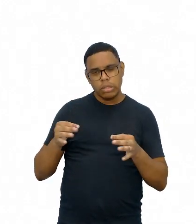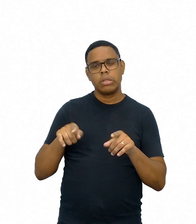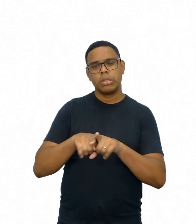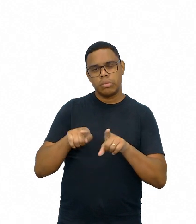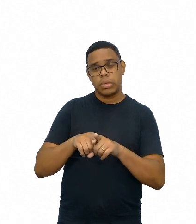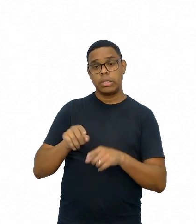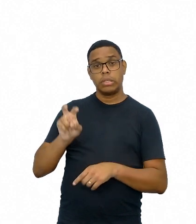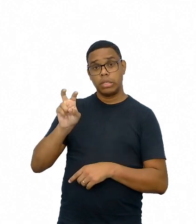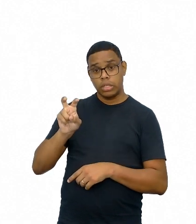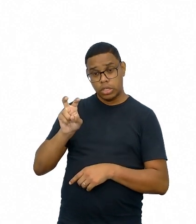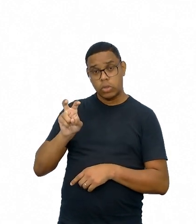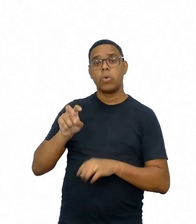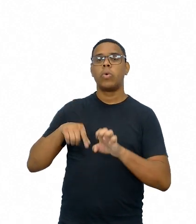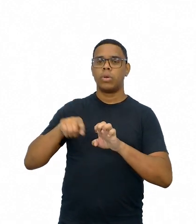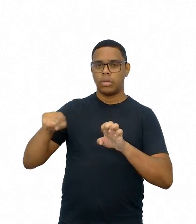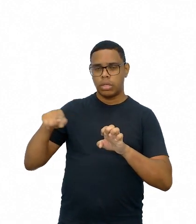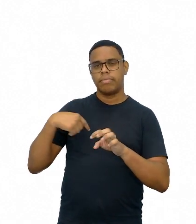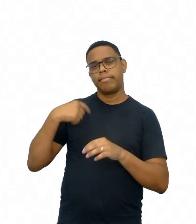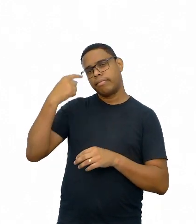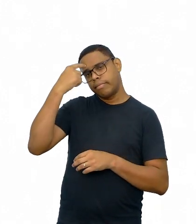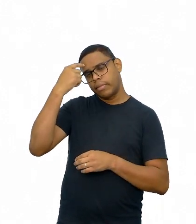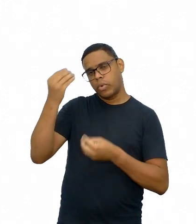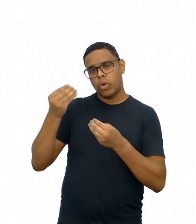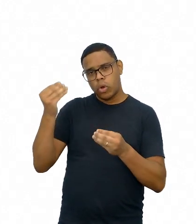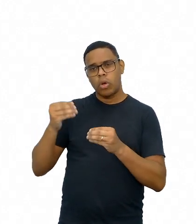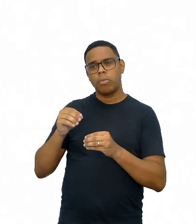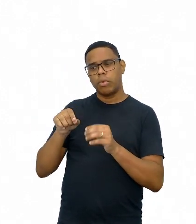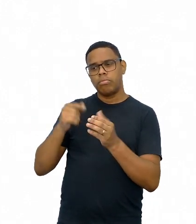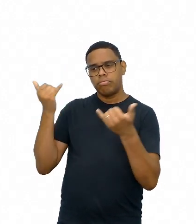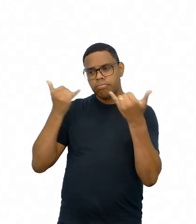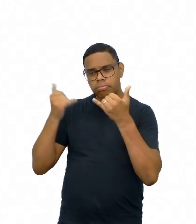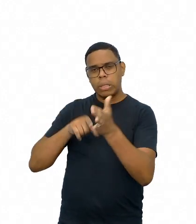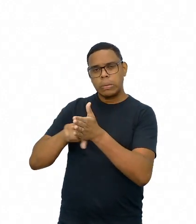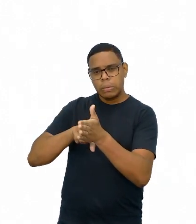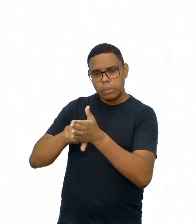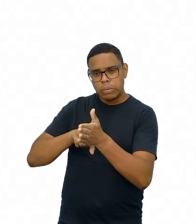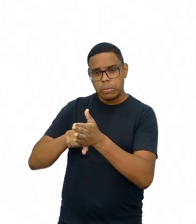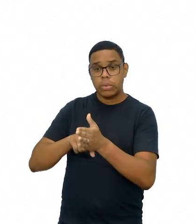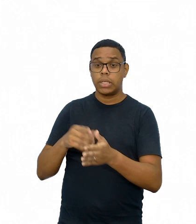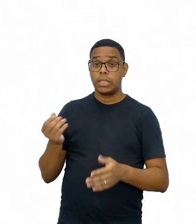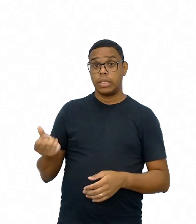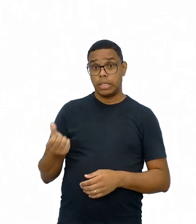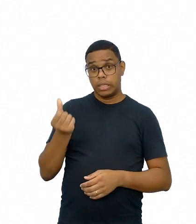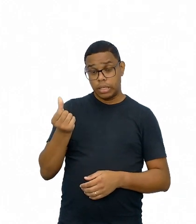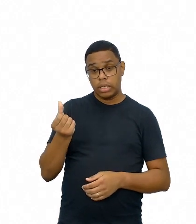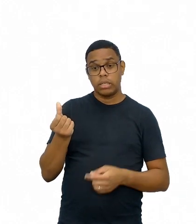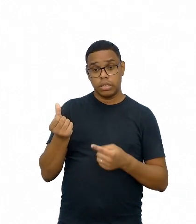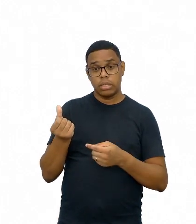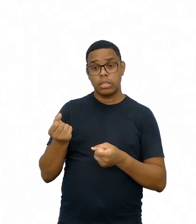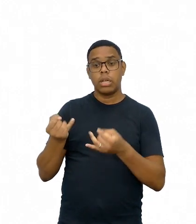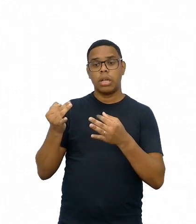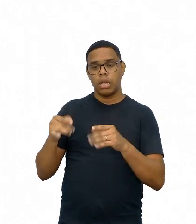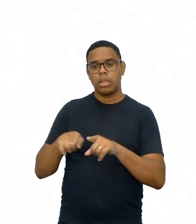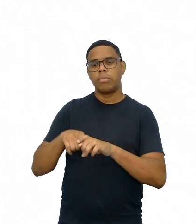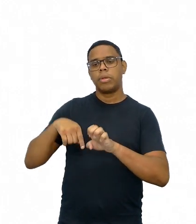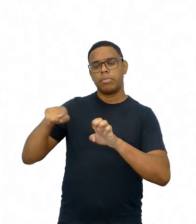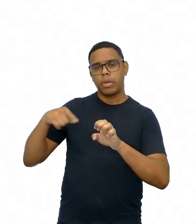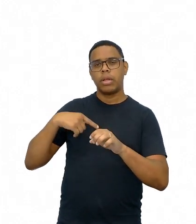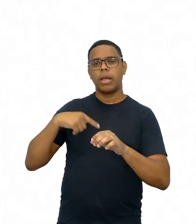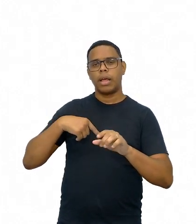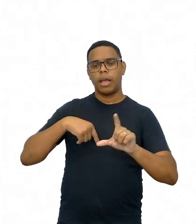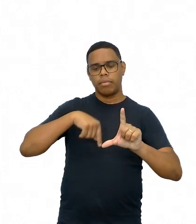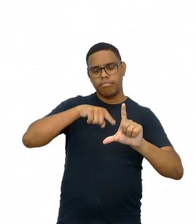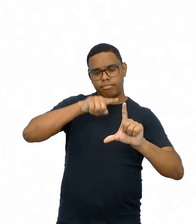sequência 5, a estatística, né, o pensar sobre os dados, e a sequência 6, também com relação à estatística, qual